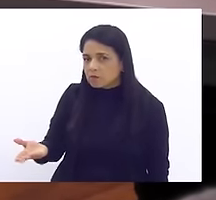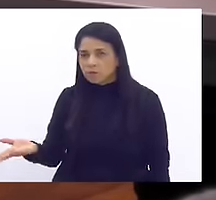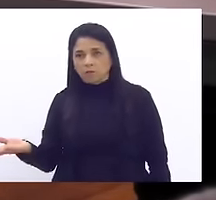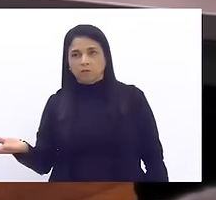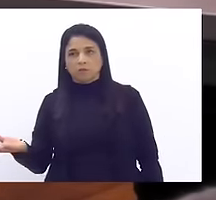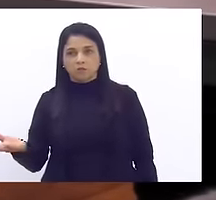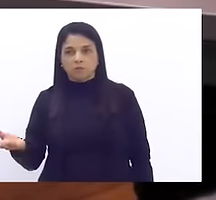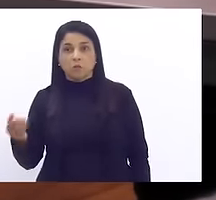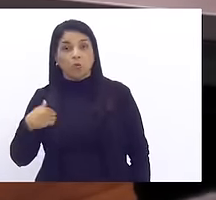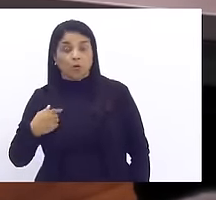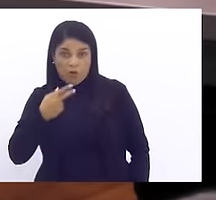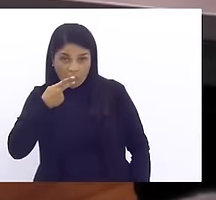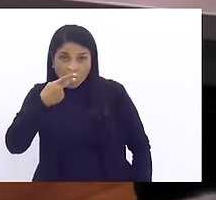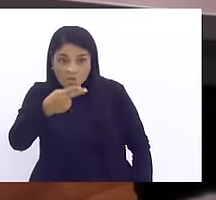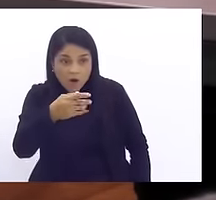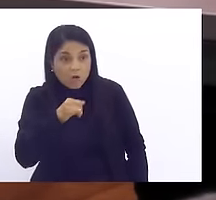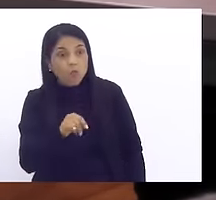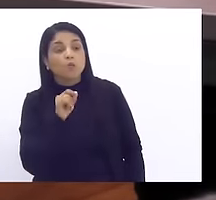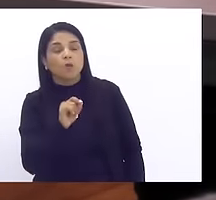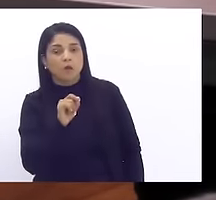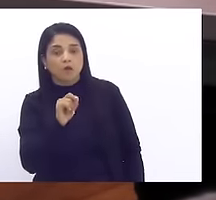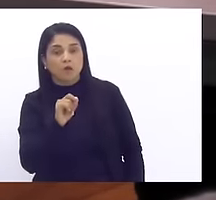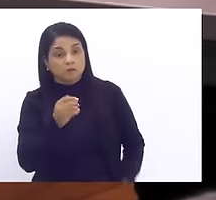que eu posso